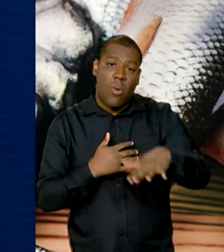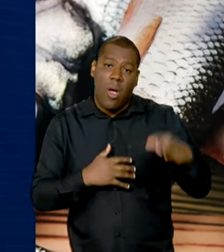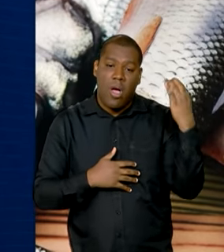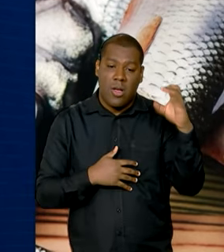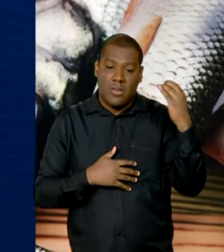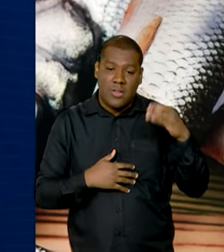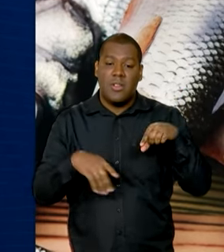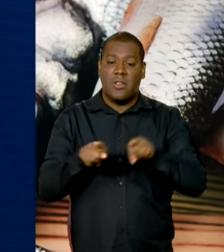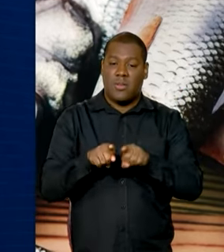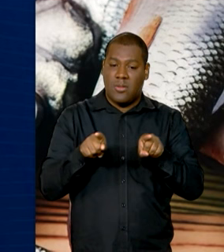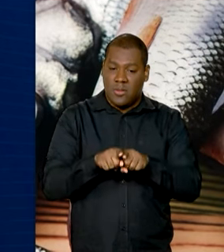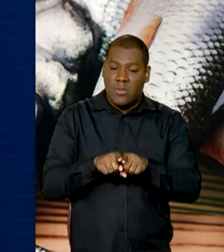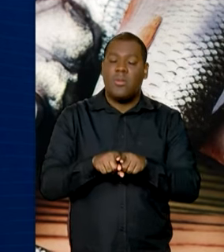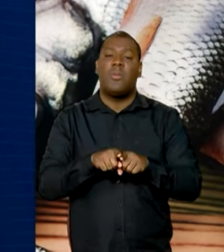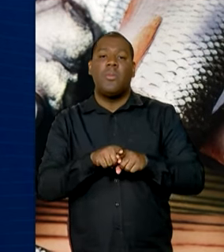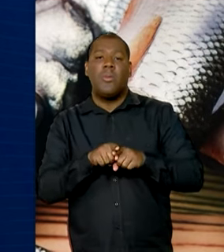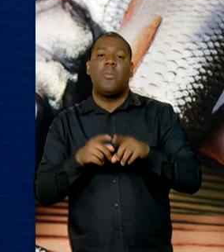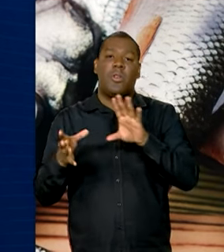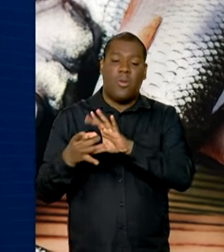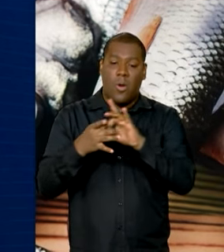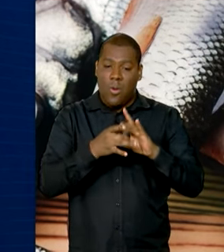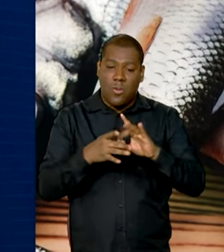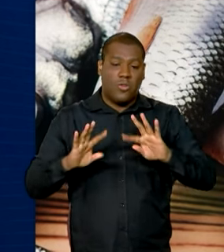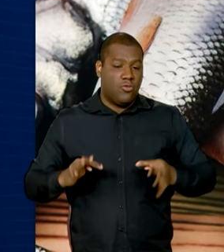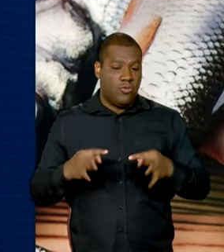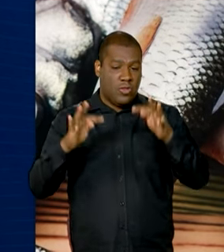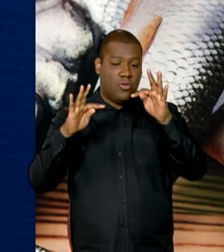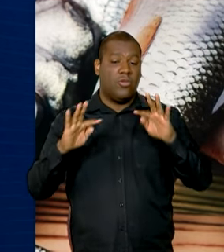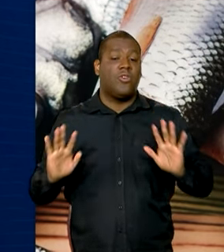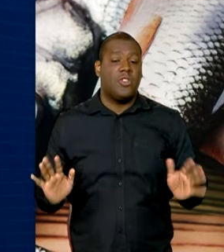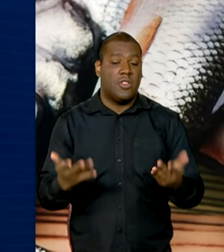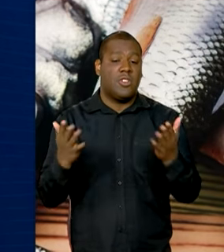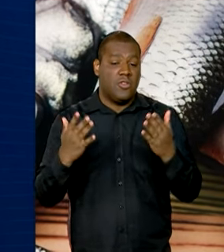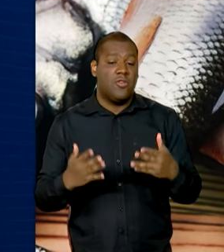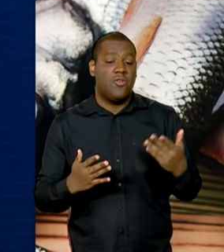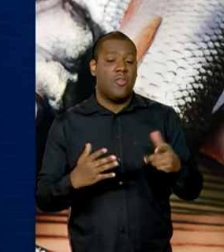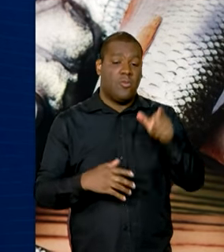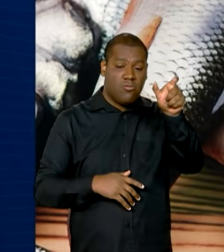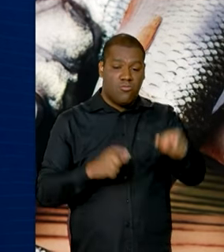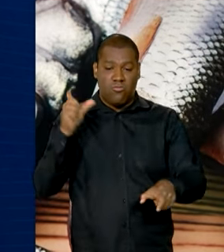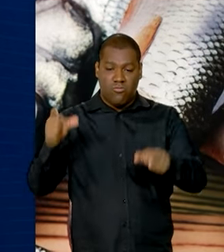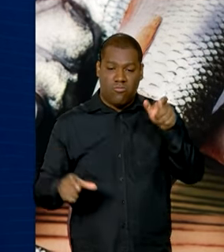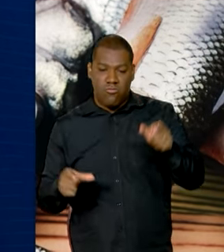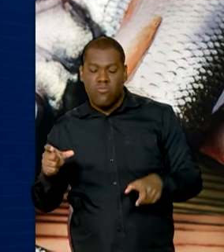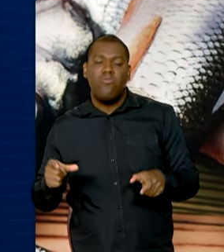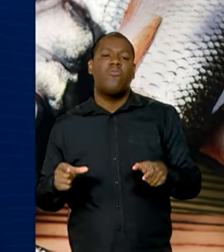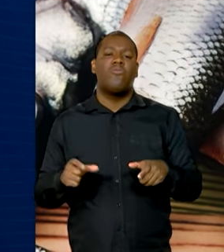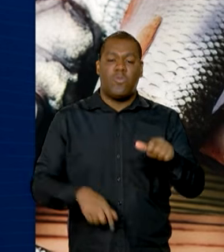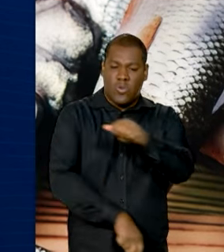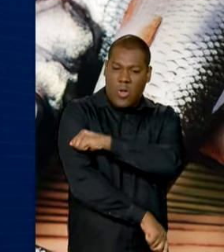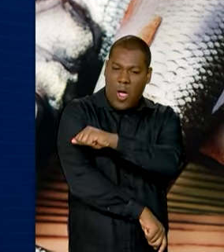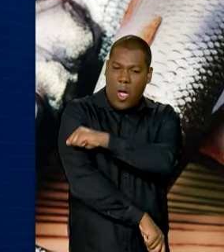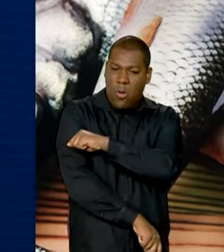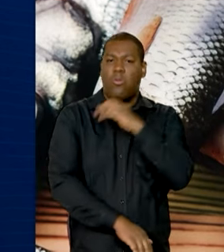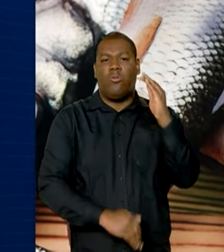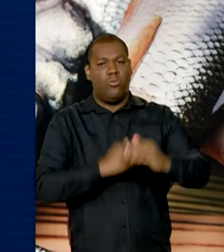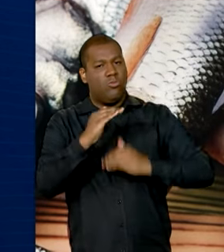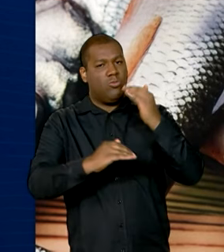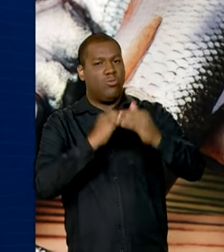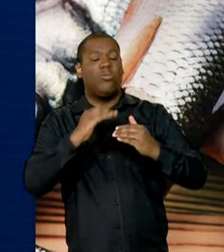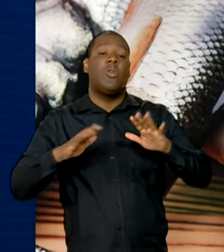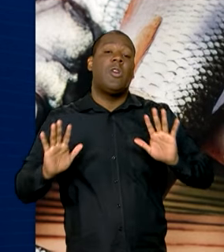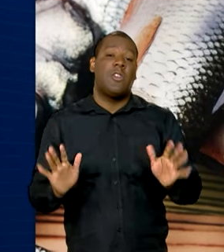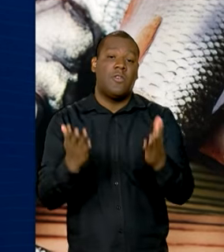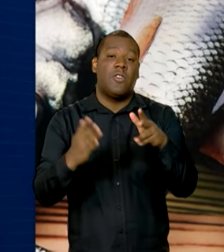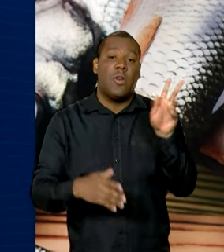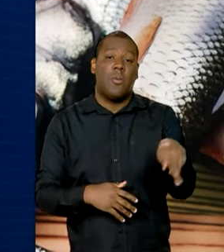e as carreiras tecnológicas, incentivando talentos potenciais entre estudantes, estimular professores